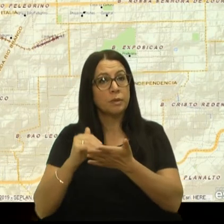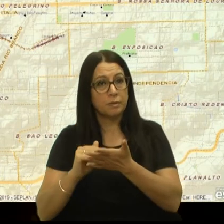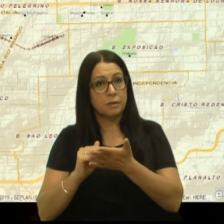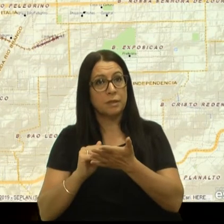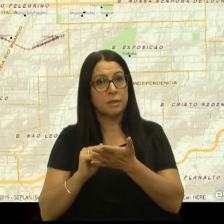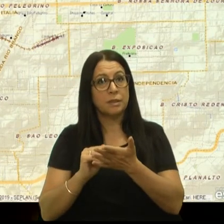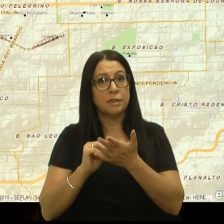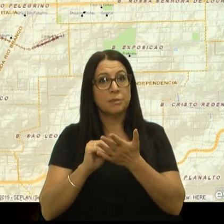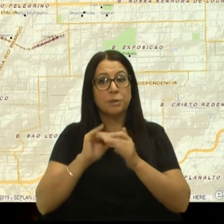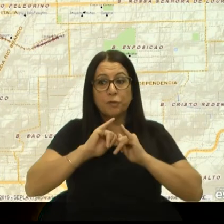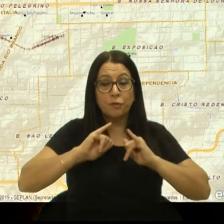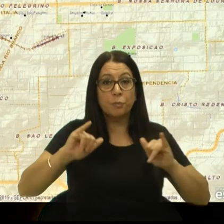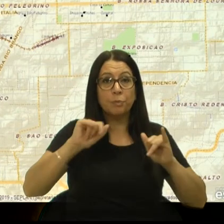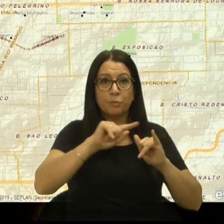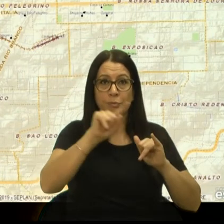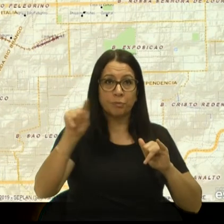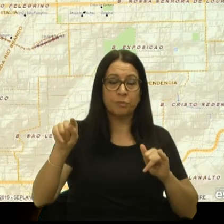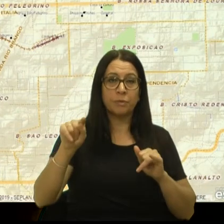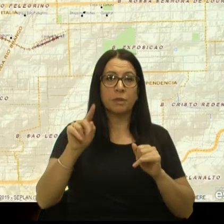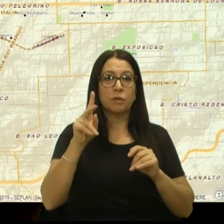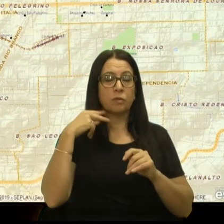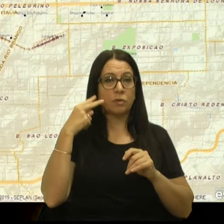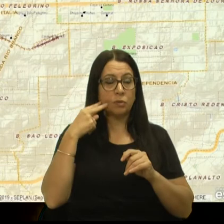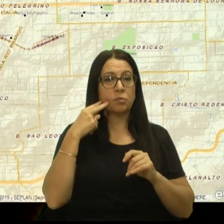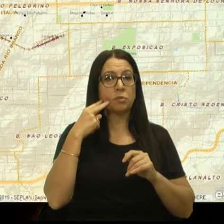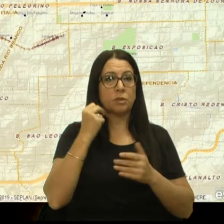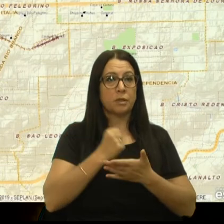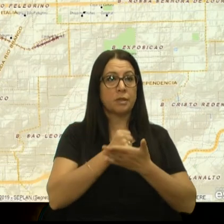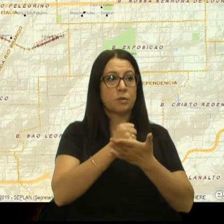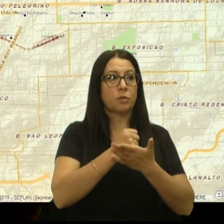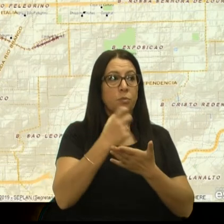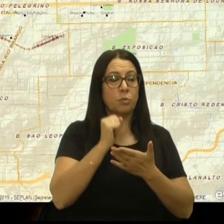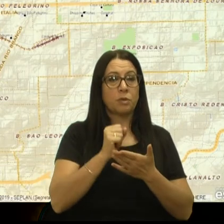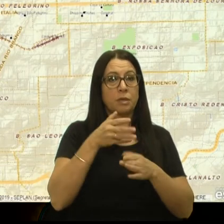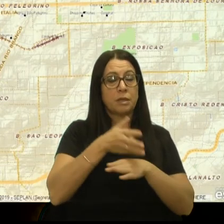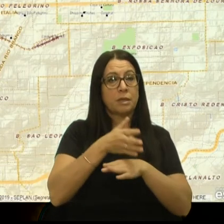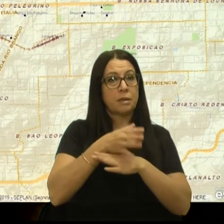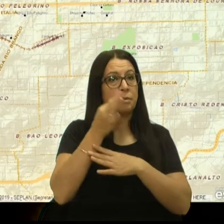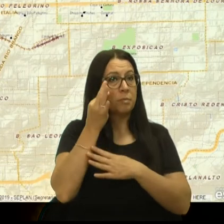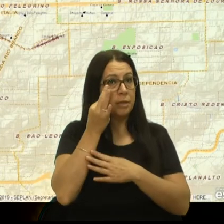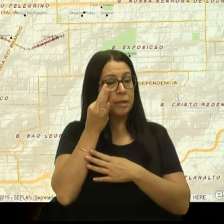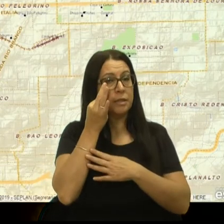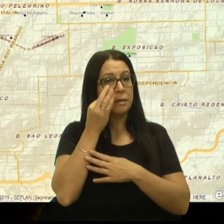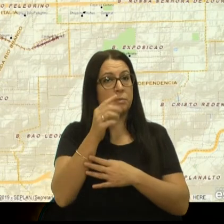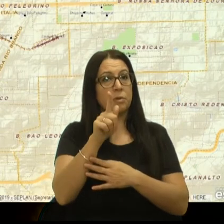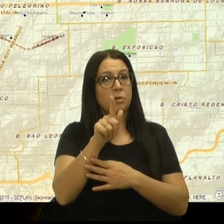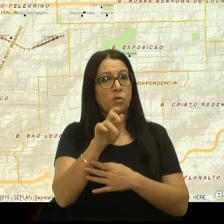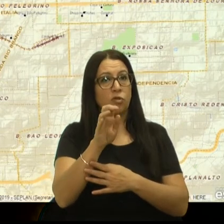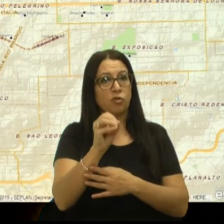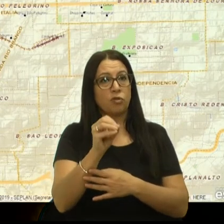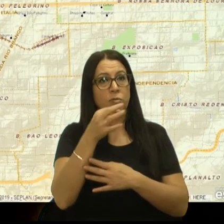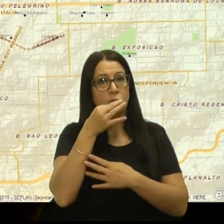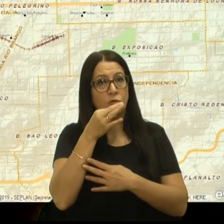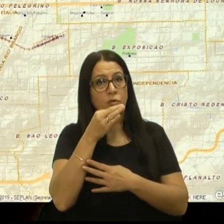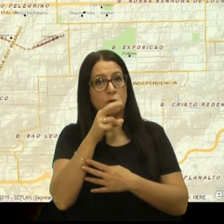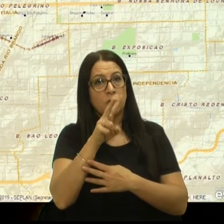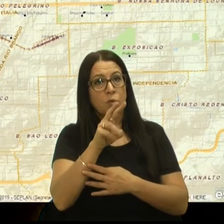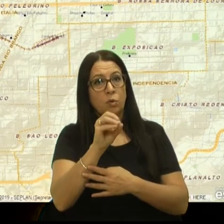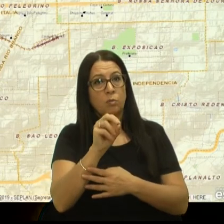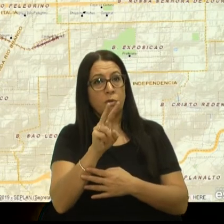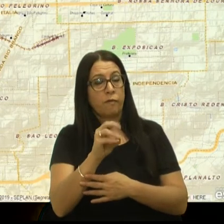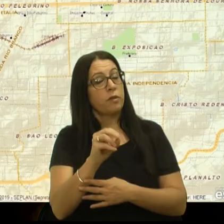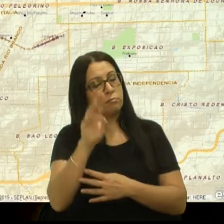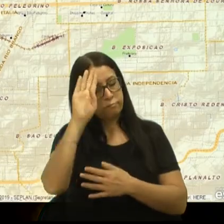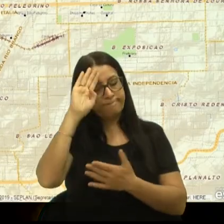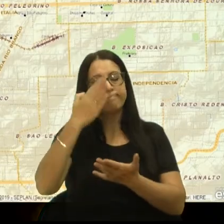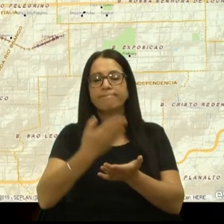para dar as informações aos vereadores e assessores que puderem estar presentes sobre o Geo Caxias 2020. Então, acredito que é